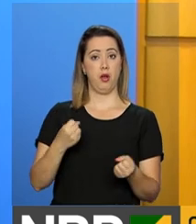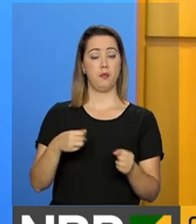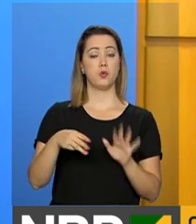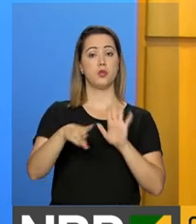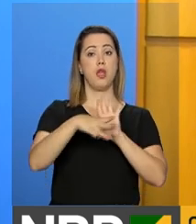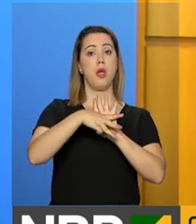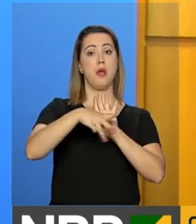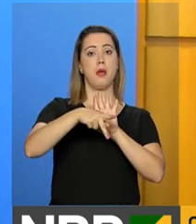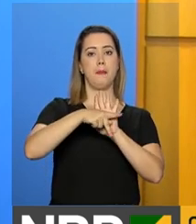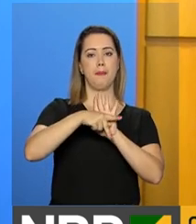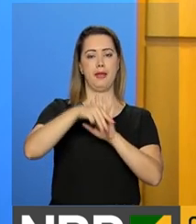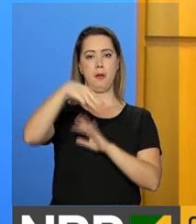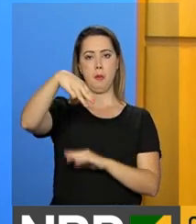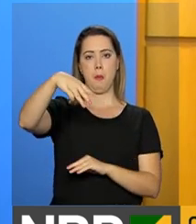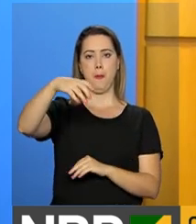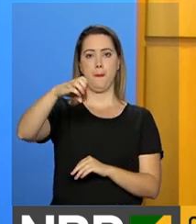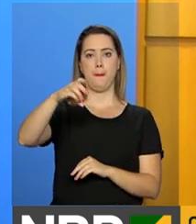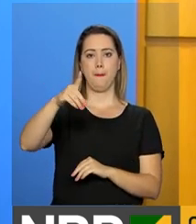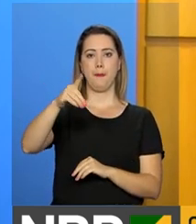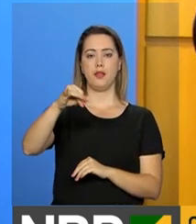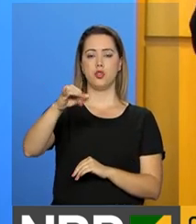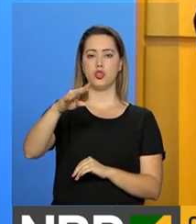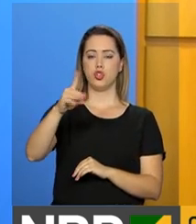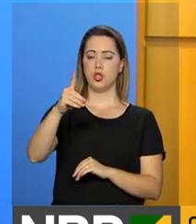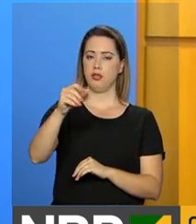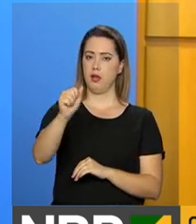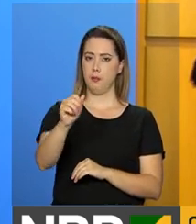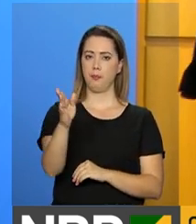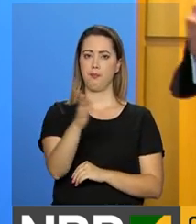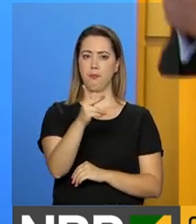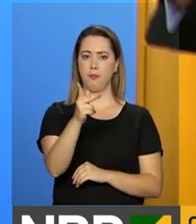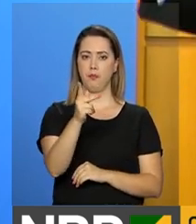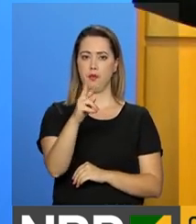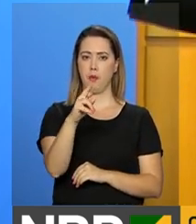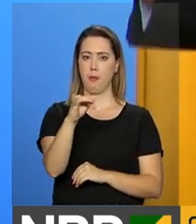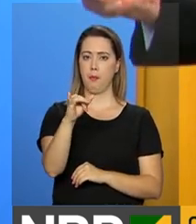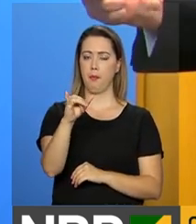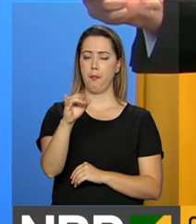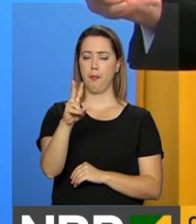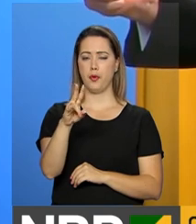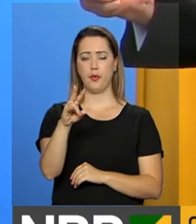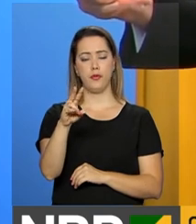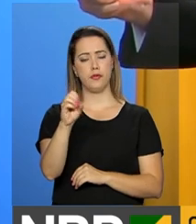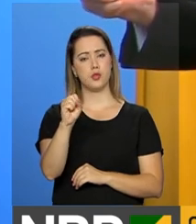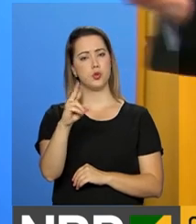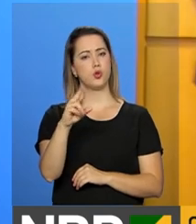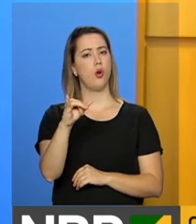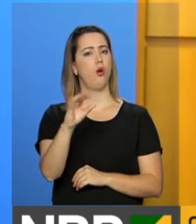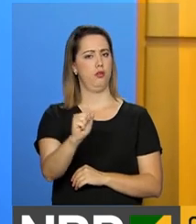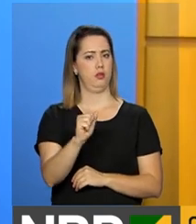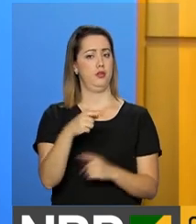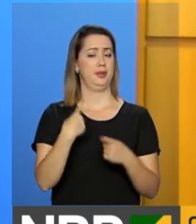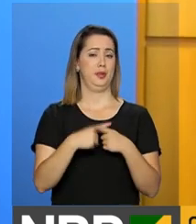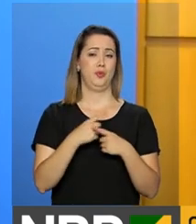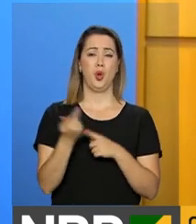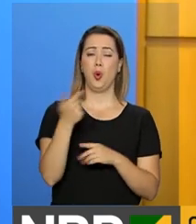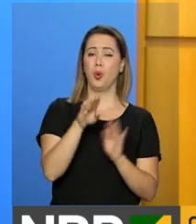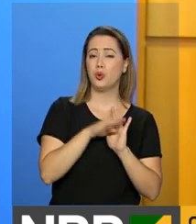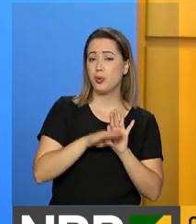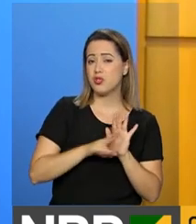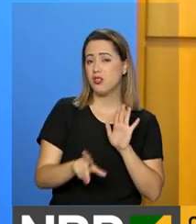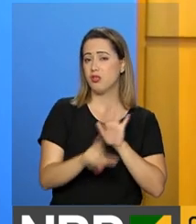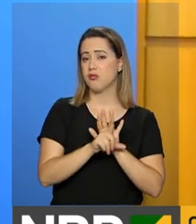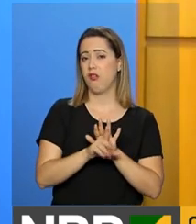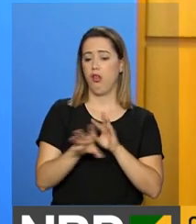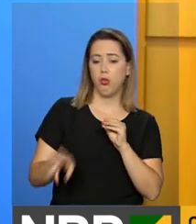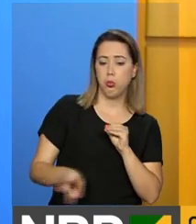nós produzirmos mais um projeto de lei, vai se somar a outros tantos que lá se encontram e talvez nós